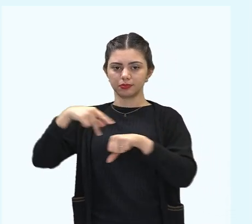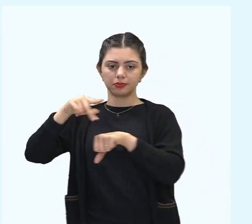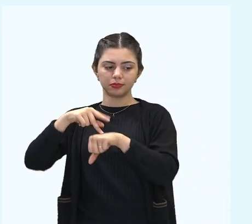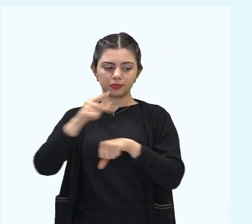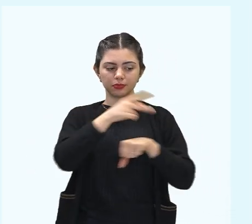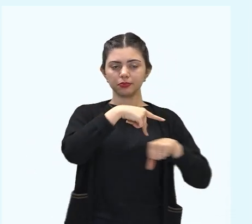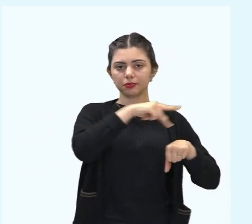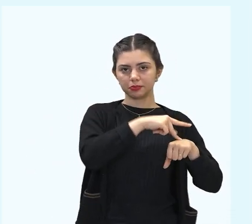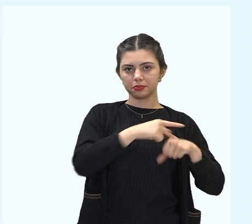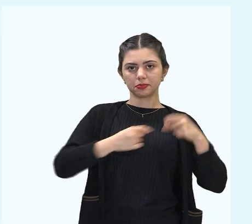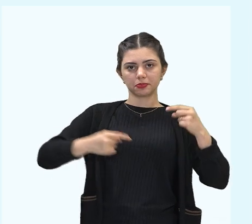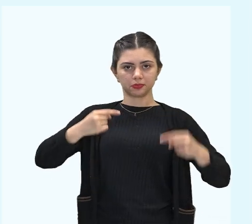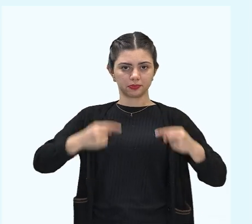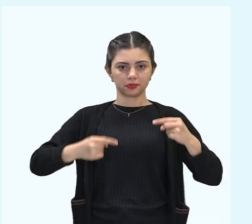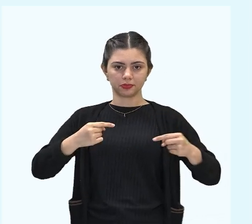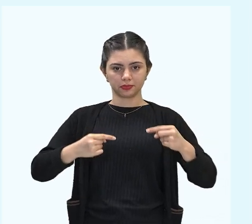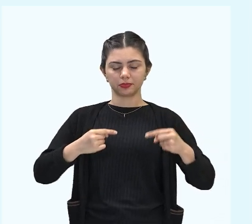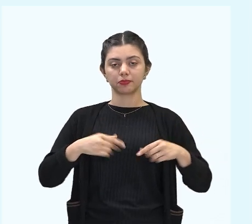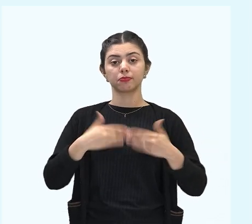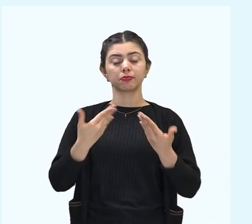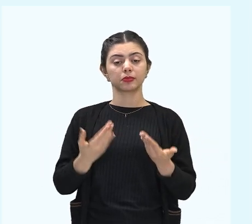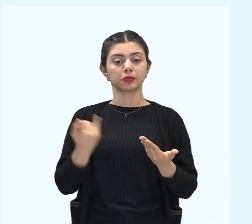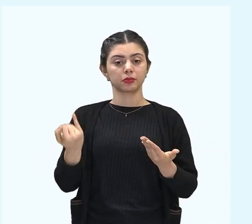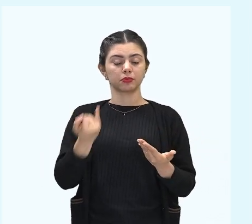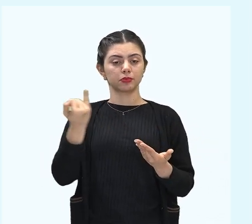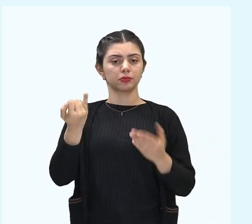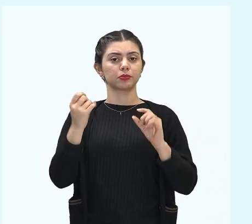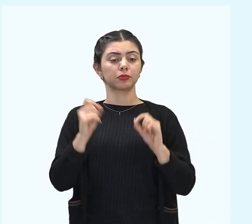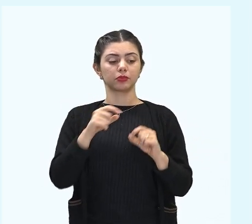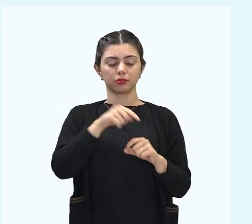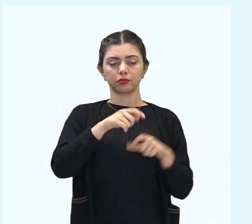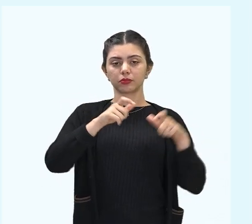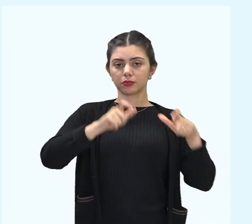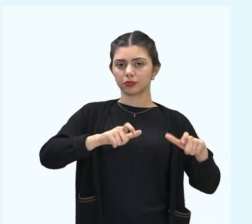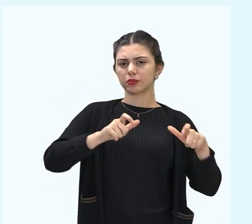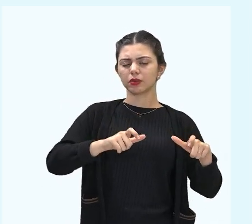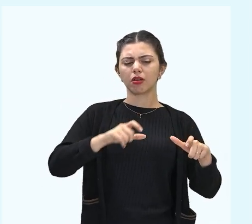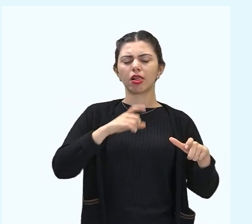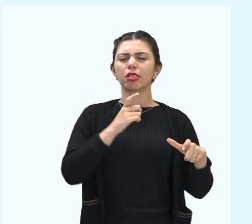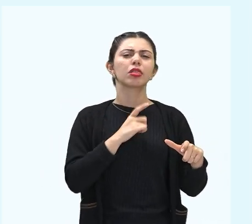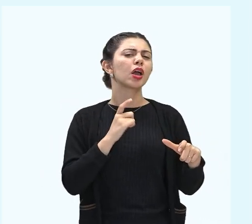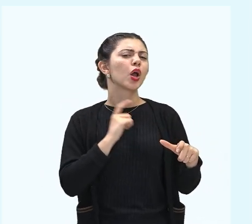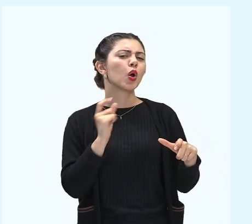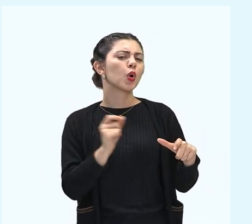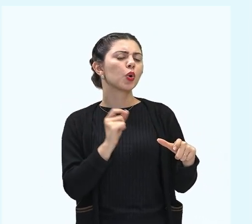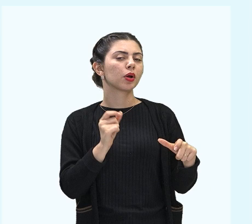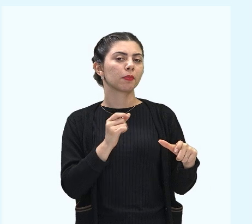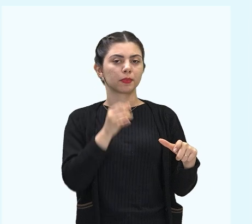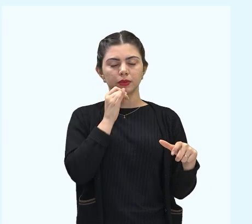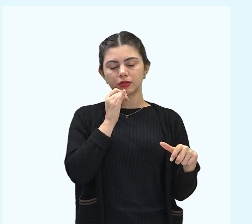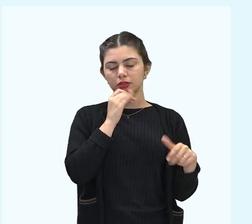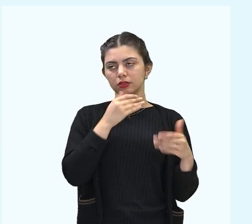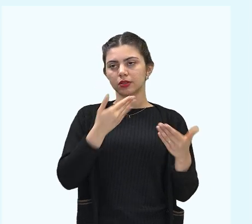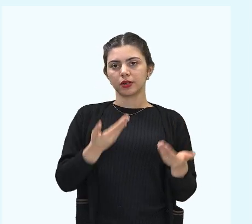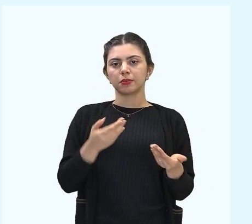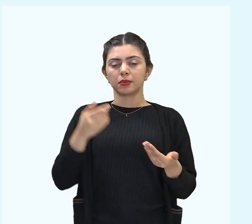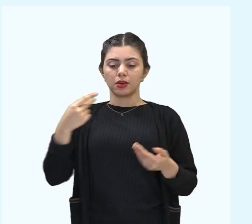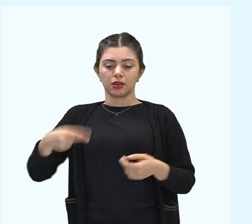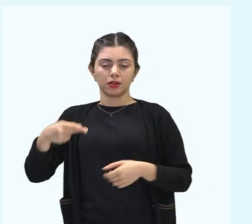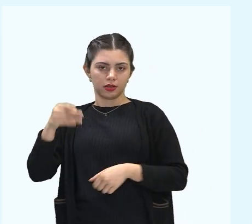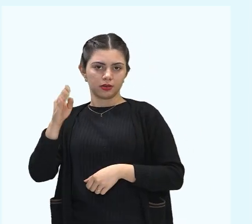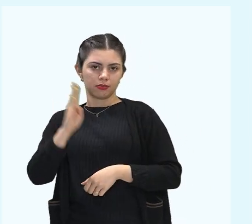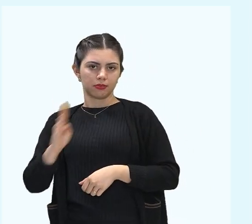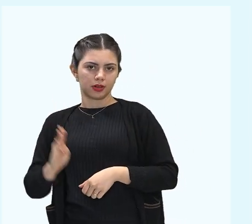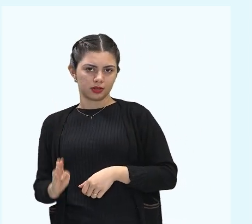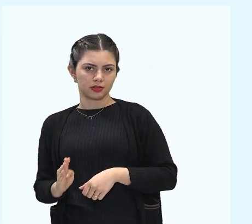Vale ressaltar que o que esta ilha tem, né, de teoricamente comparada, por exemplo, ao território brasileiro, é